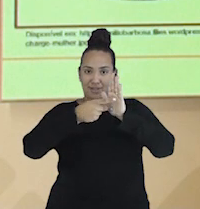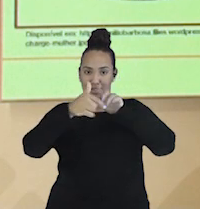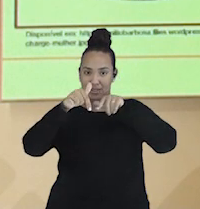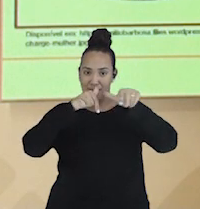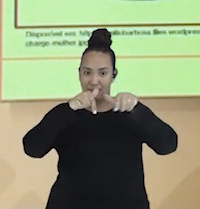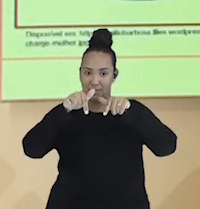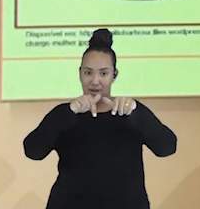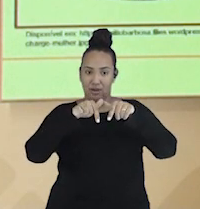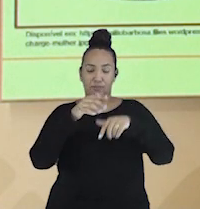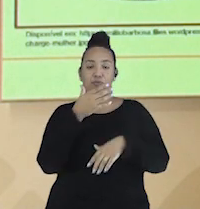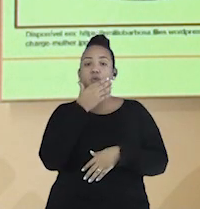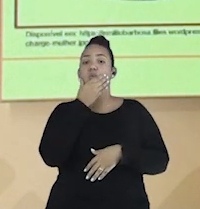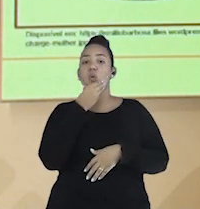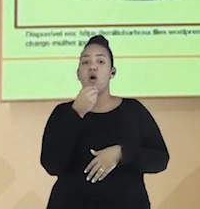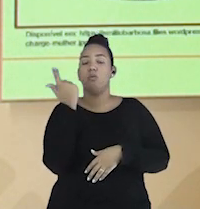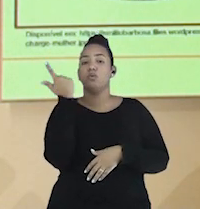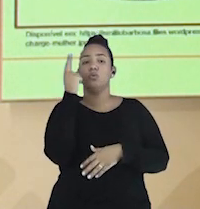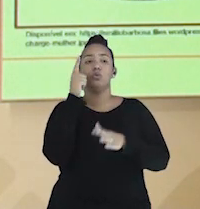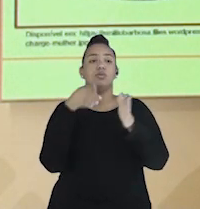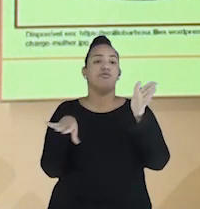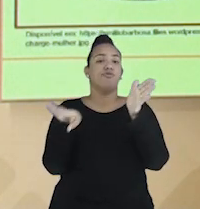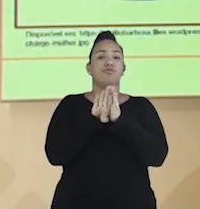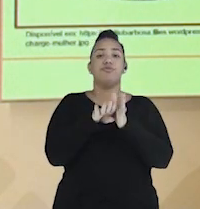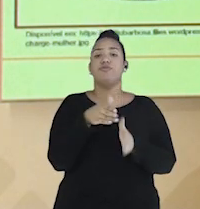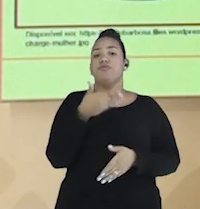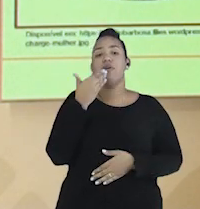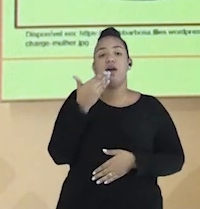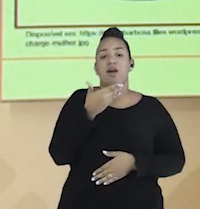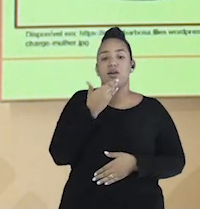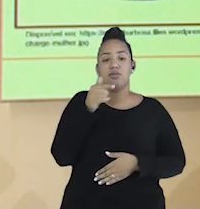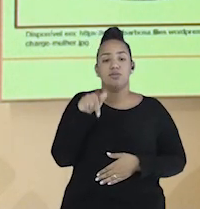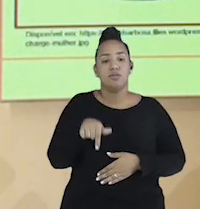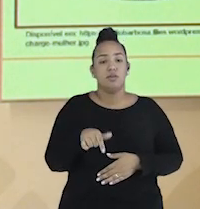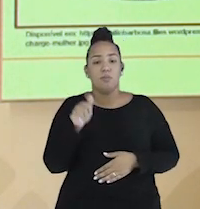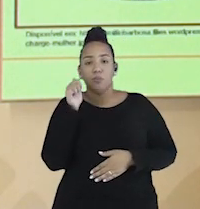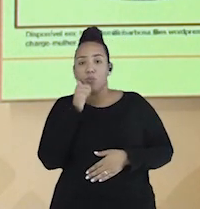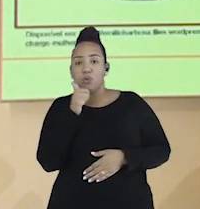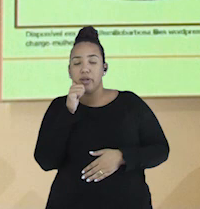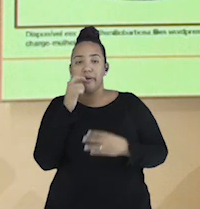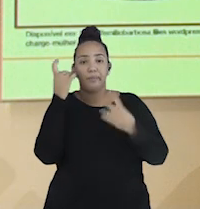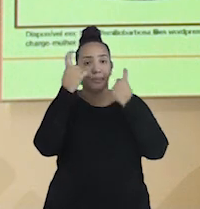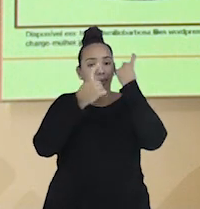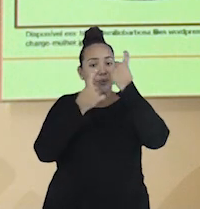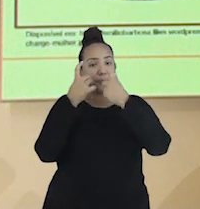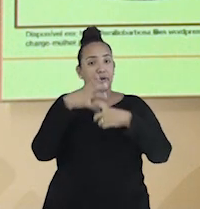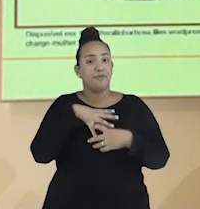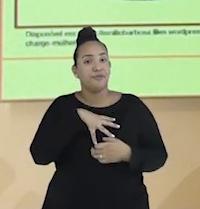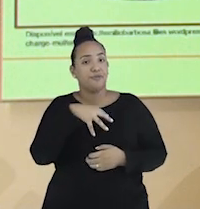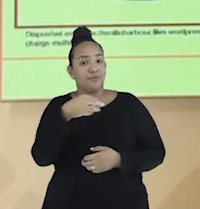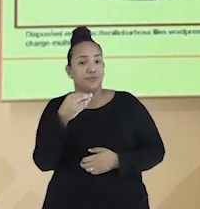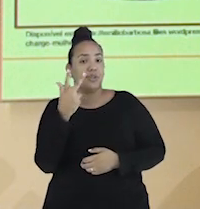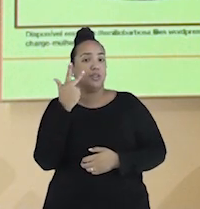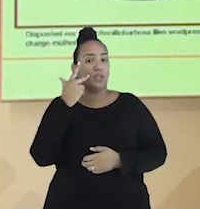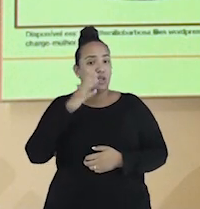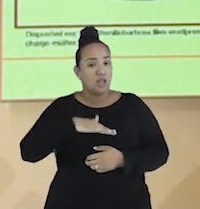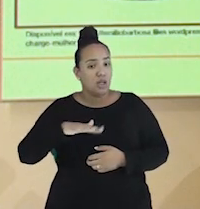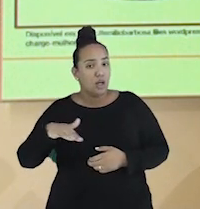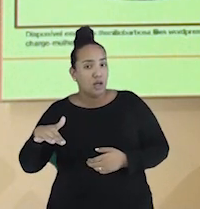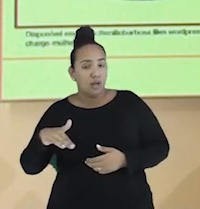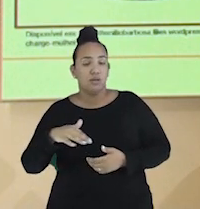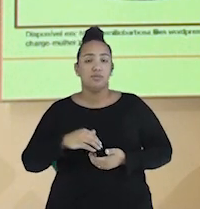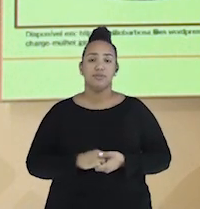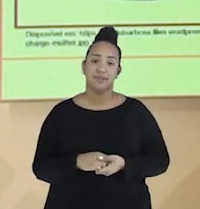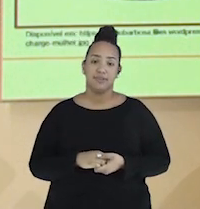lá no topo, onde o homem consegue chegar com muita facilidade, enquanto a mulher está preocupada com as crianças, né,